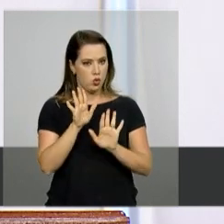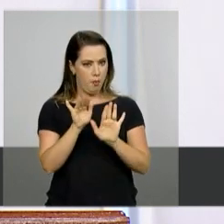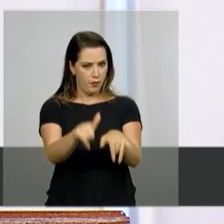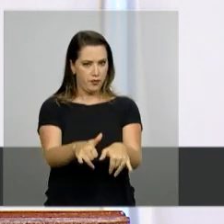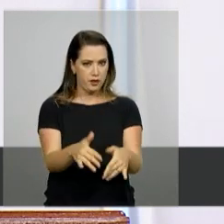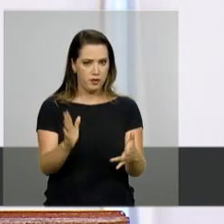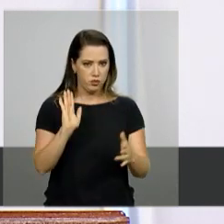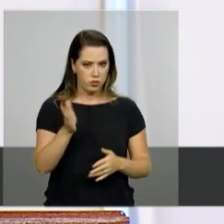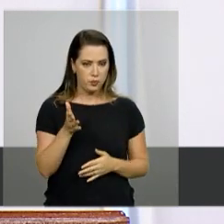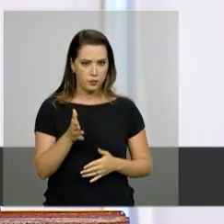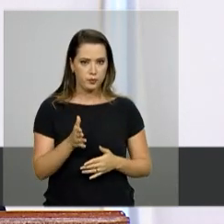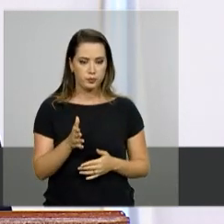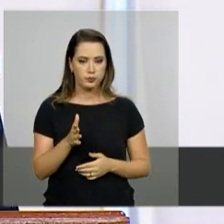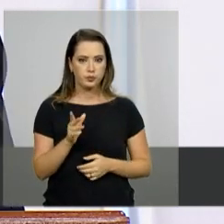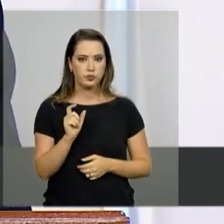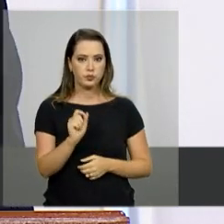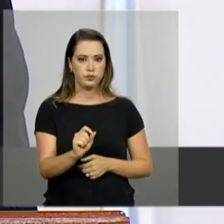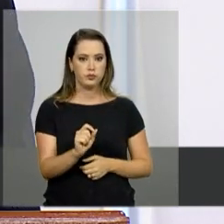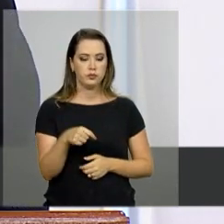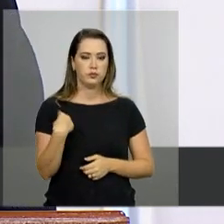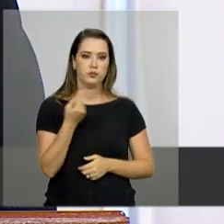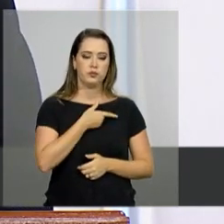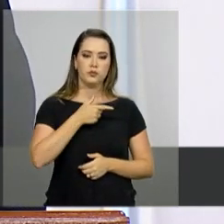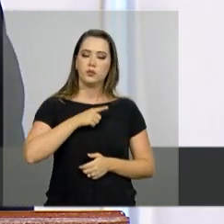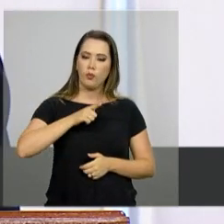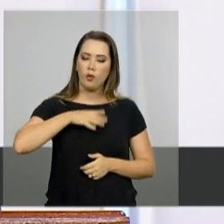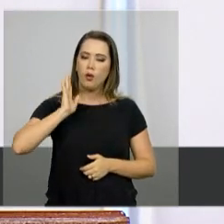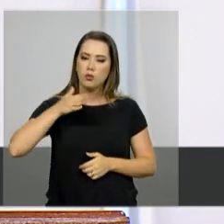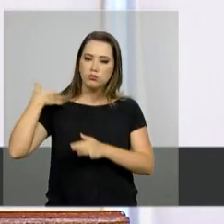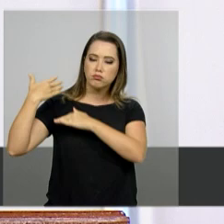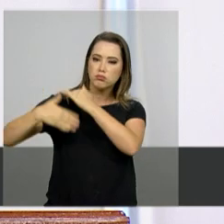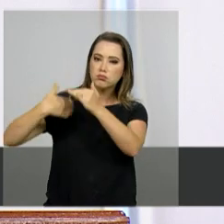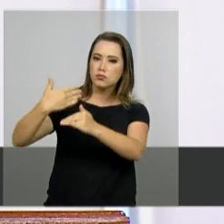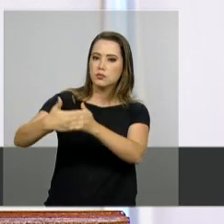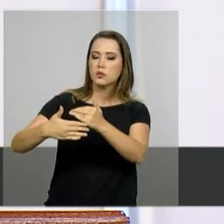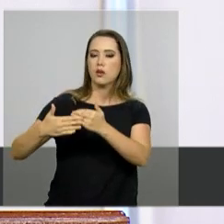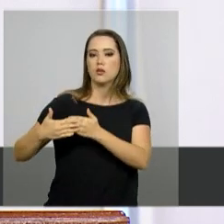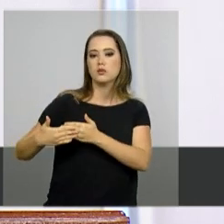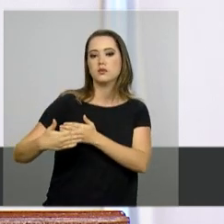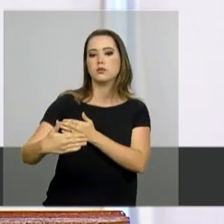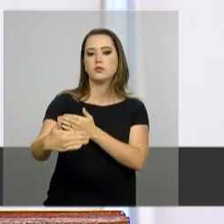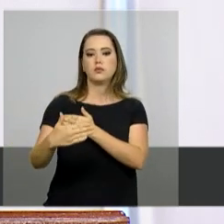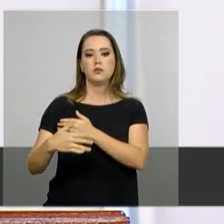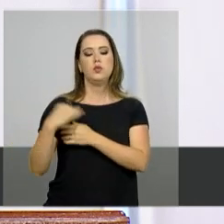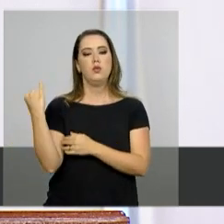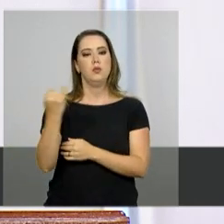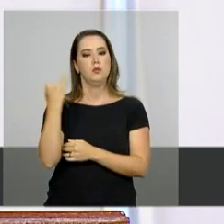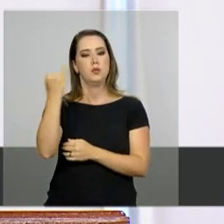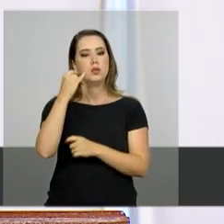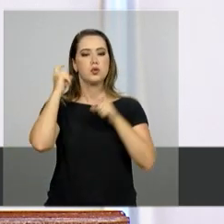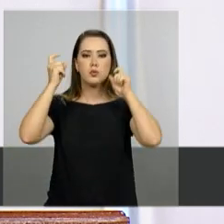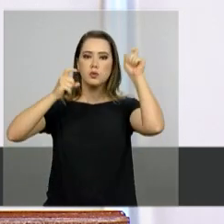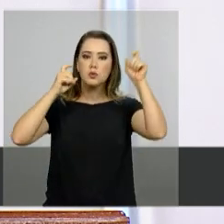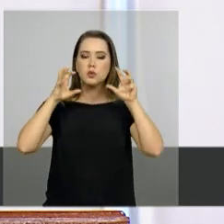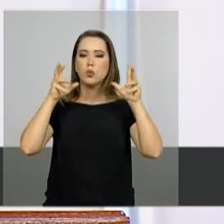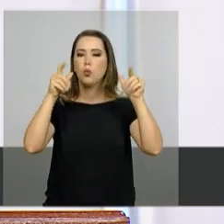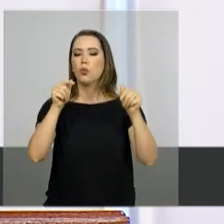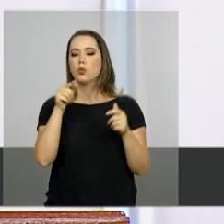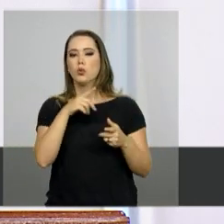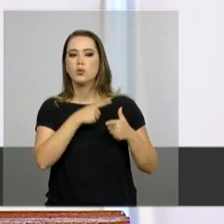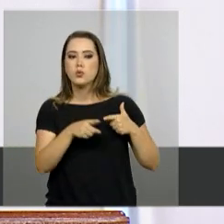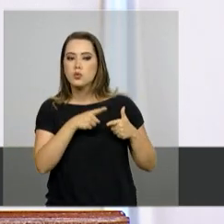é que nós temos tido ao longo do tempo uma preocupação muito grande com todas as carências